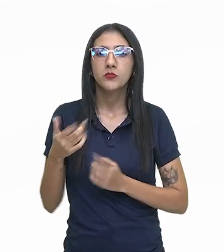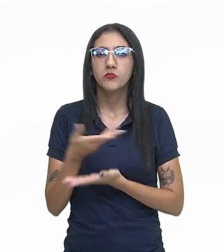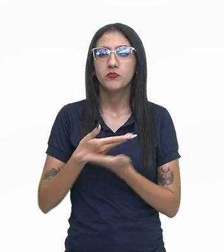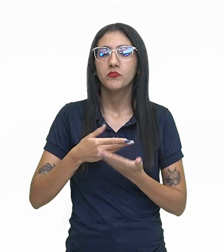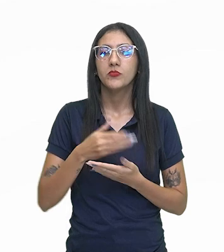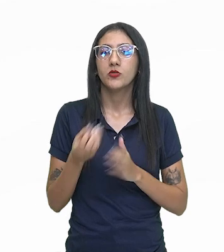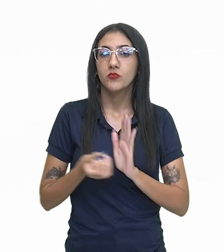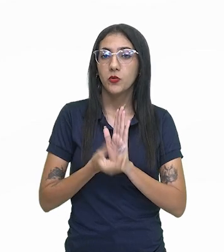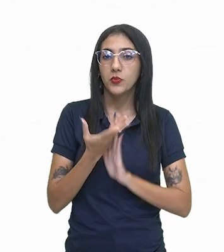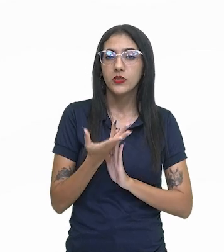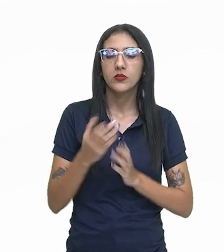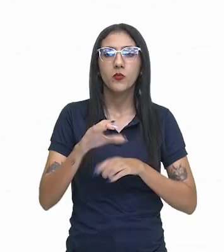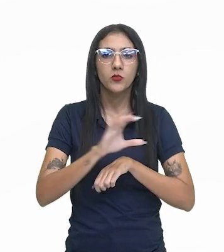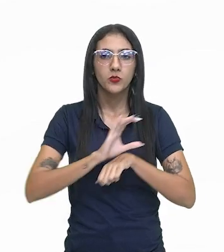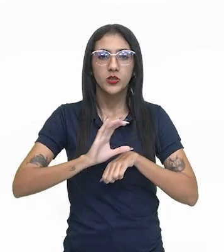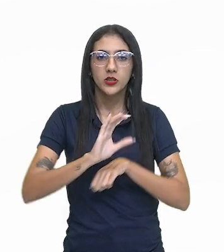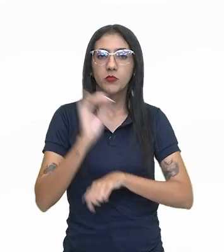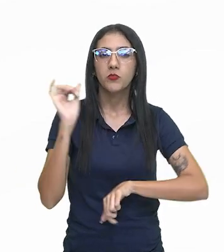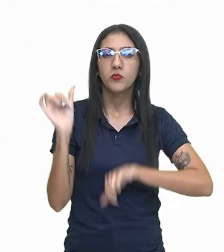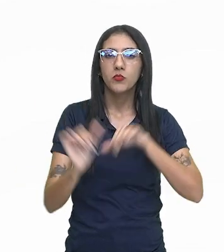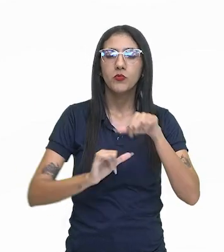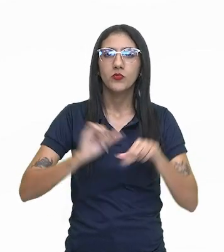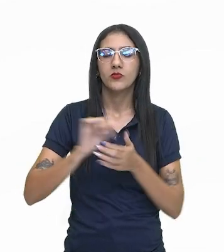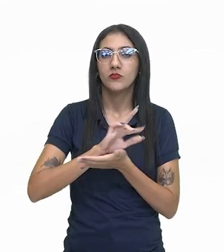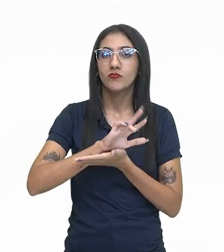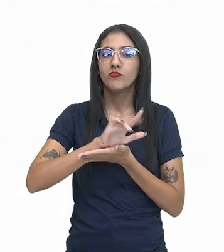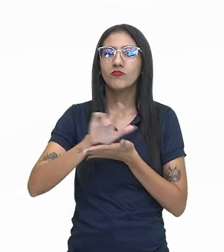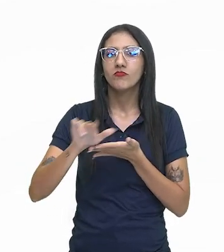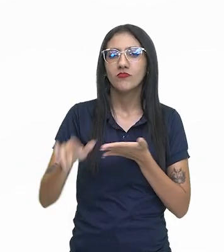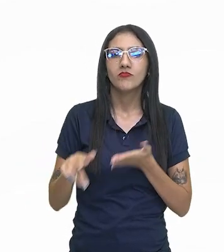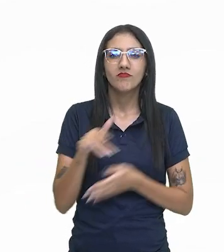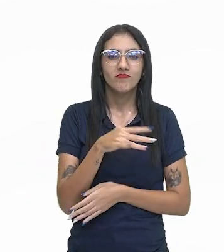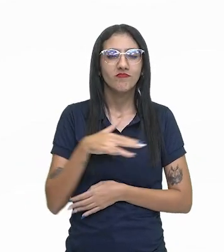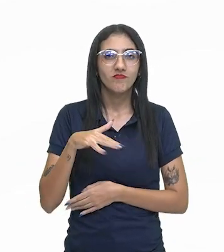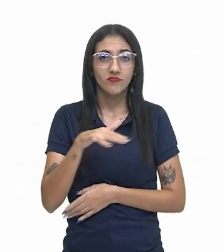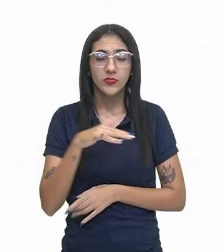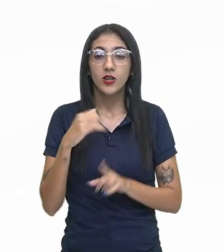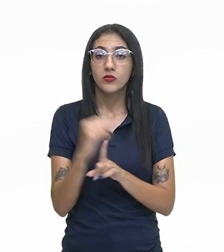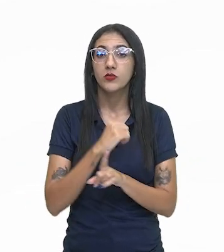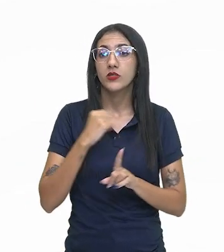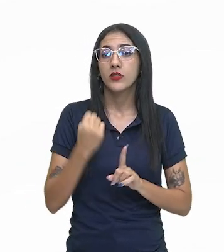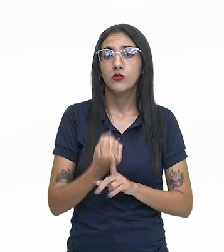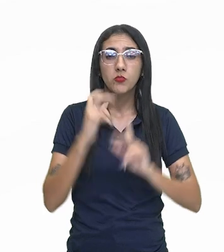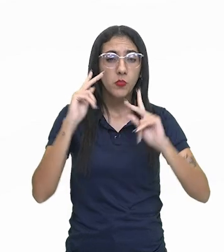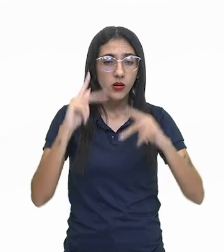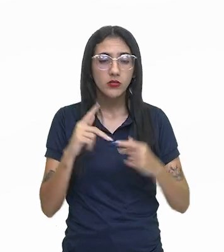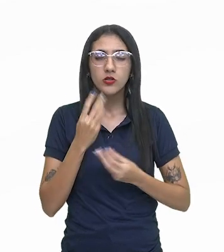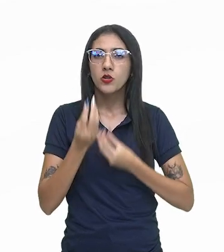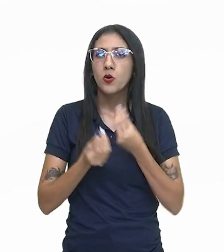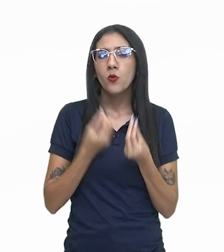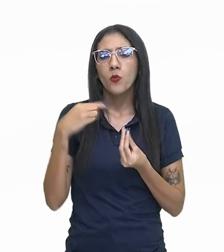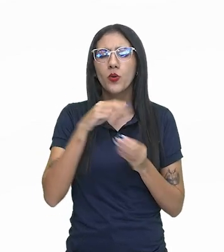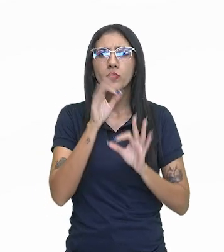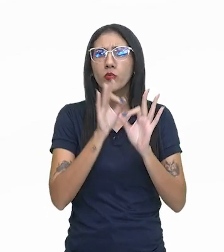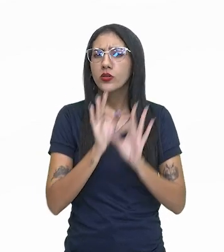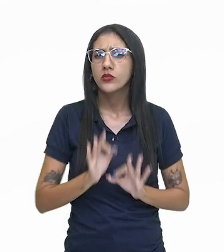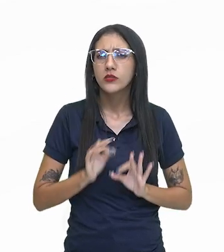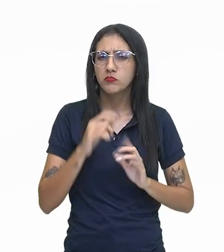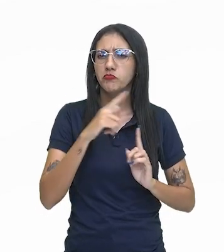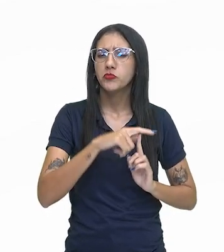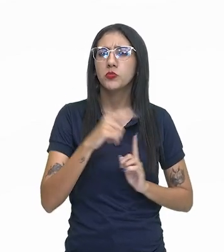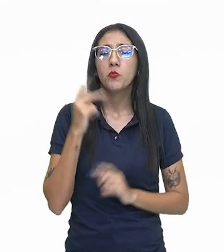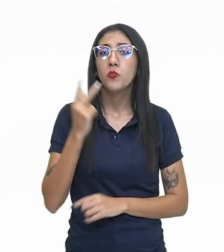processo de formação, constituição e transformação de diferentes sociedades humanas e suas formas